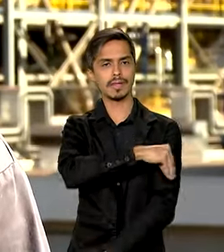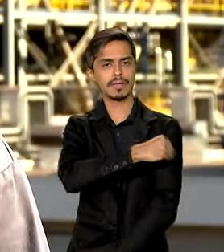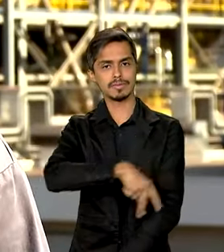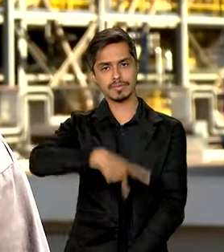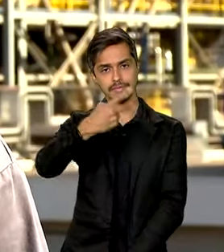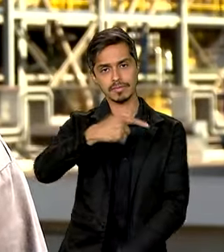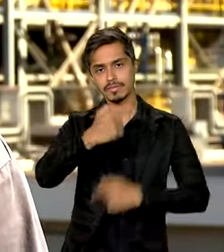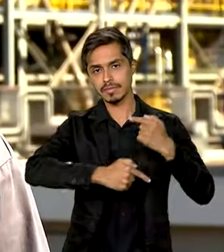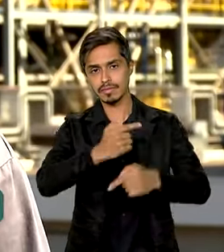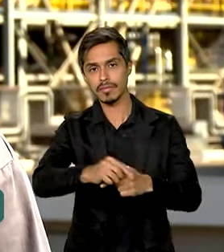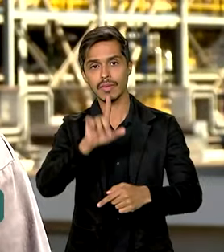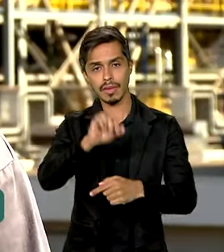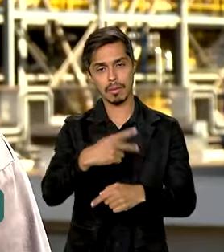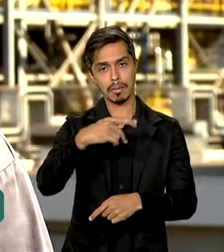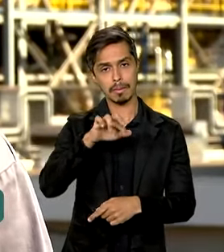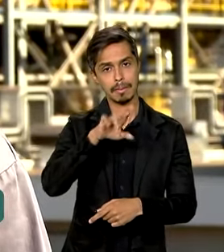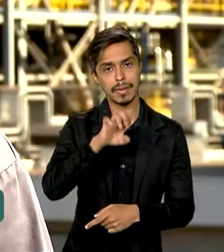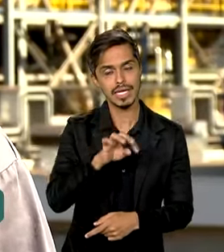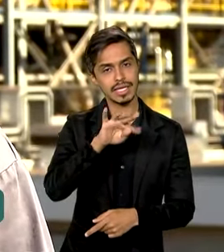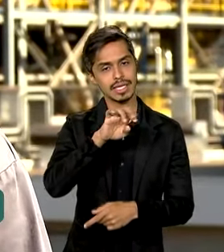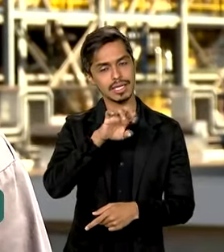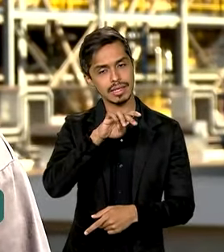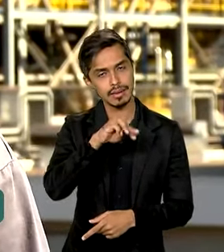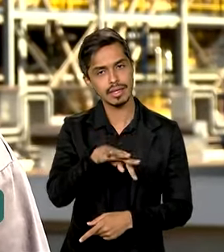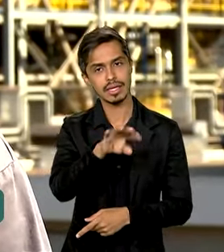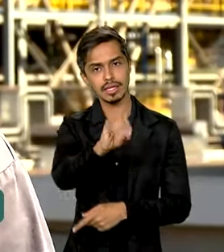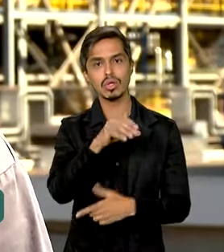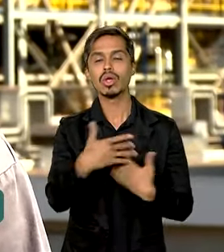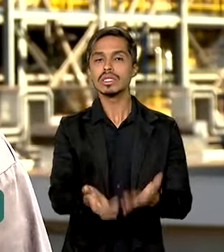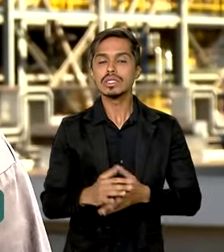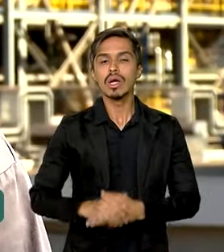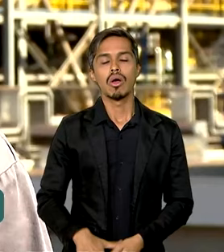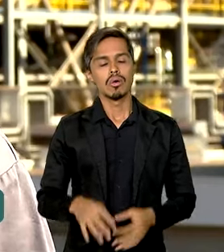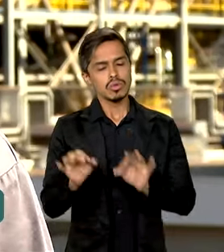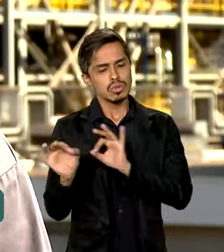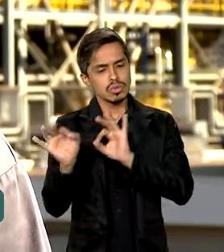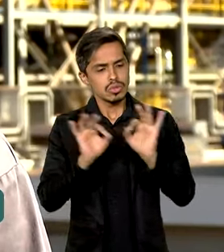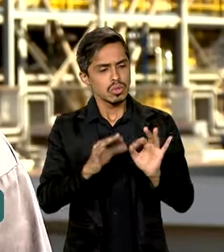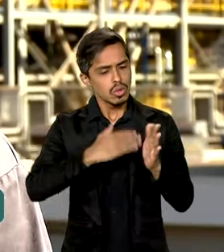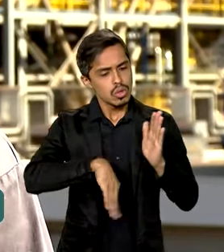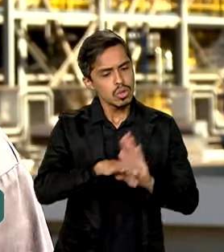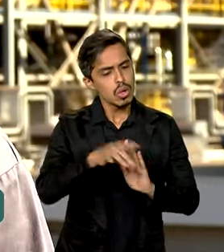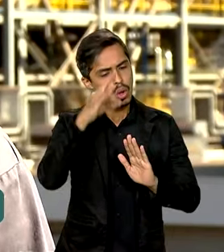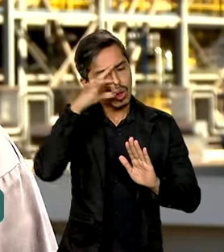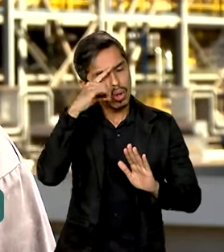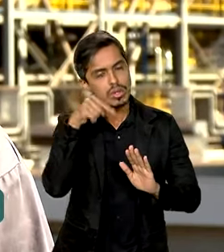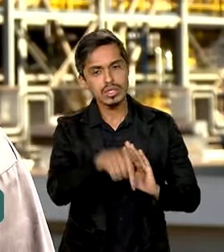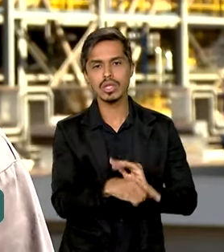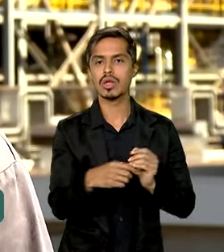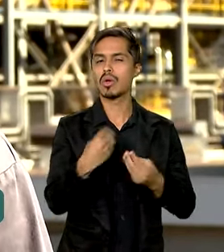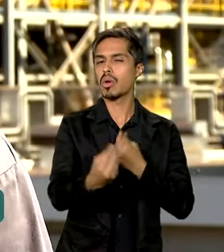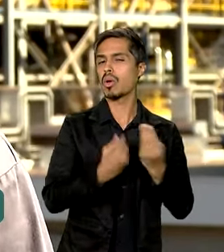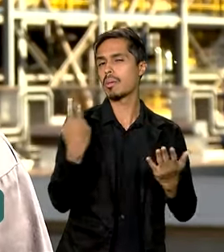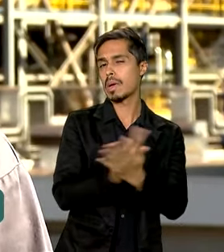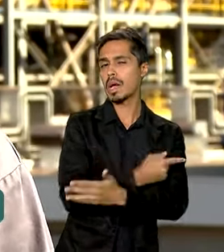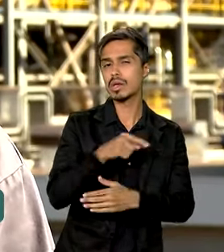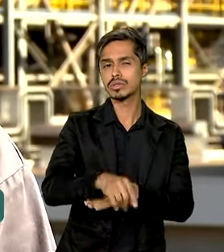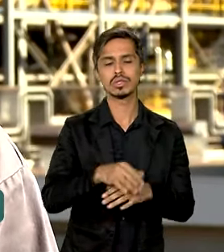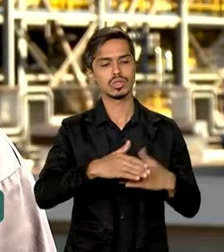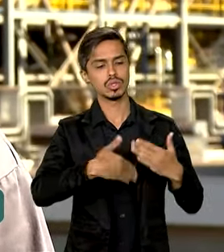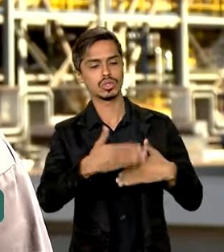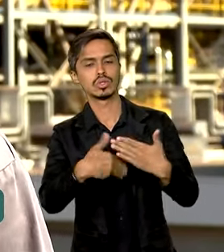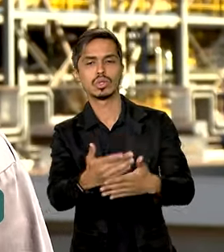o pré-tratamento, operar os equipamentos, né, e acompanhar tudo o dia a dia do equipamento, como que ele está funcionando, a